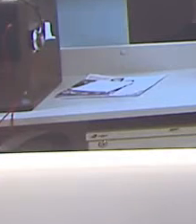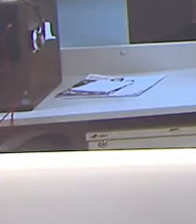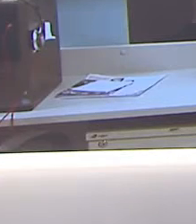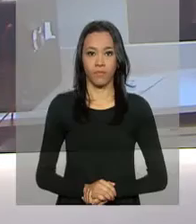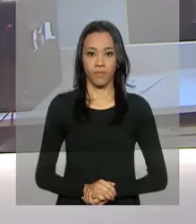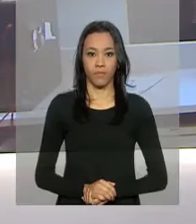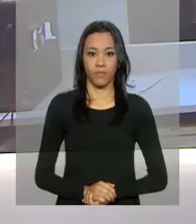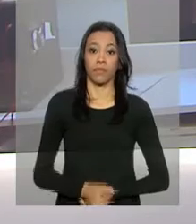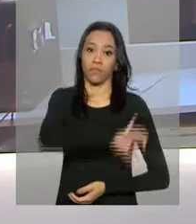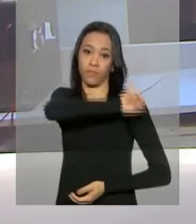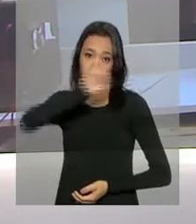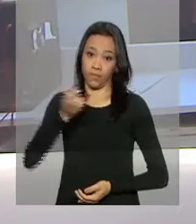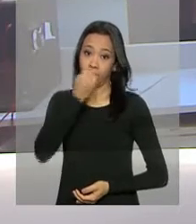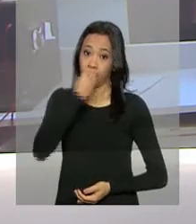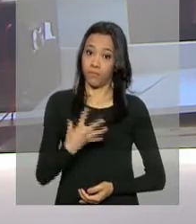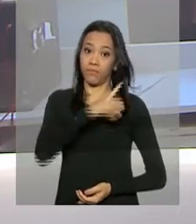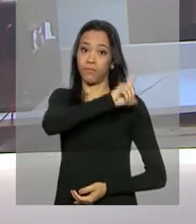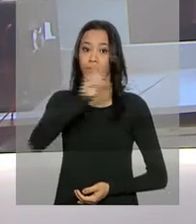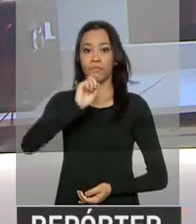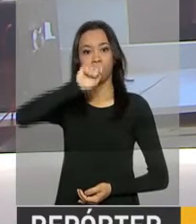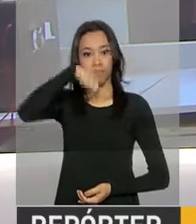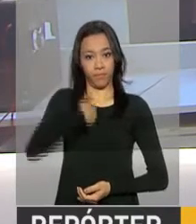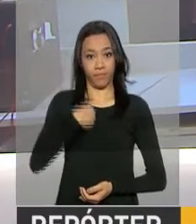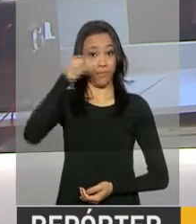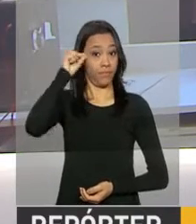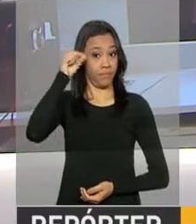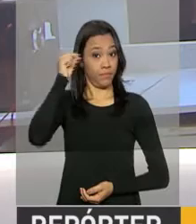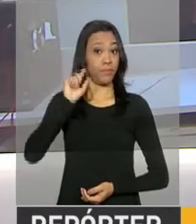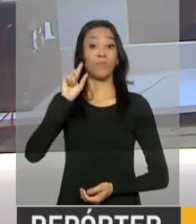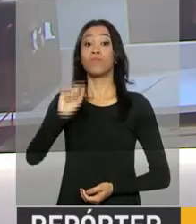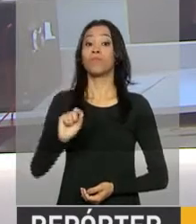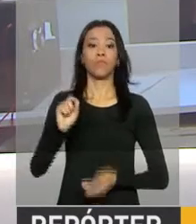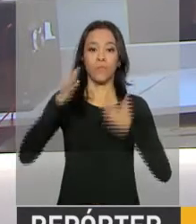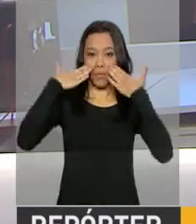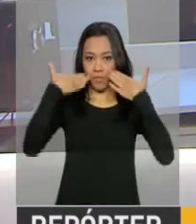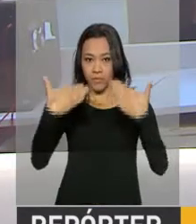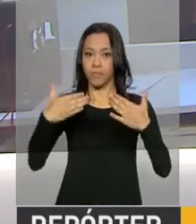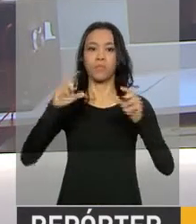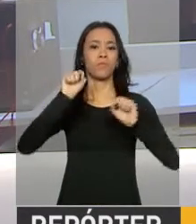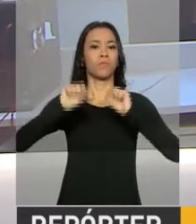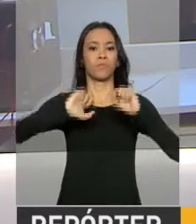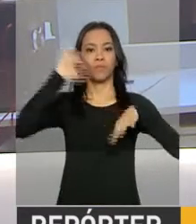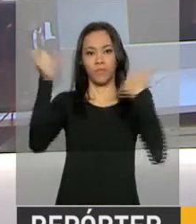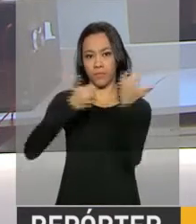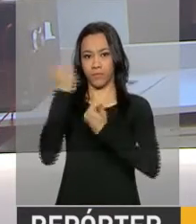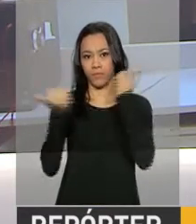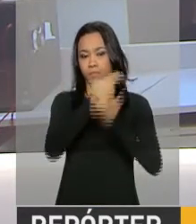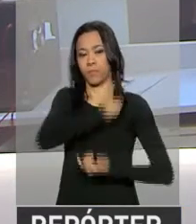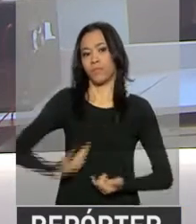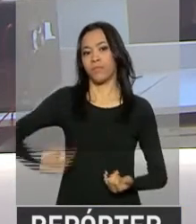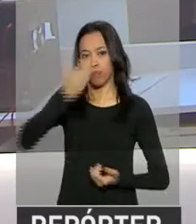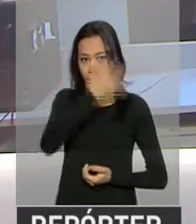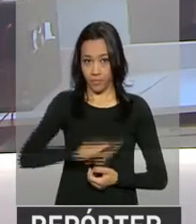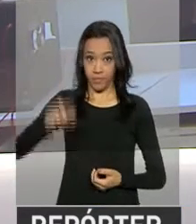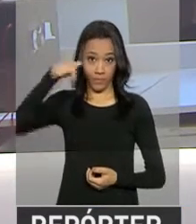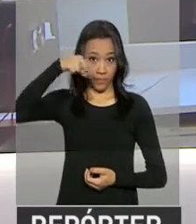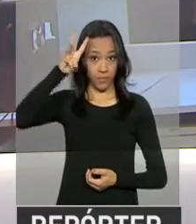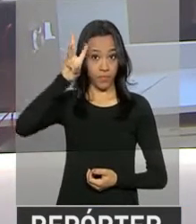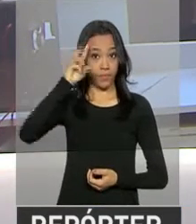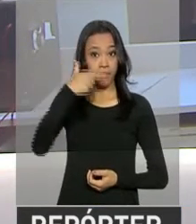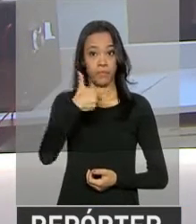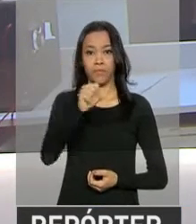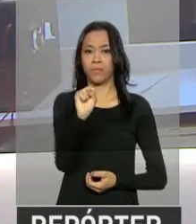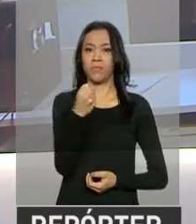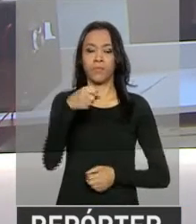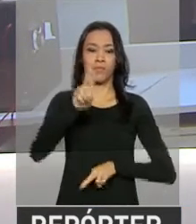olá bom dia eu sou danielle popov o repórter nbr está no ar com as notícias do governo federal desta terça-feira